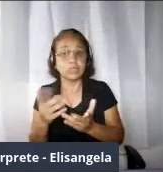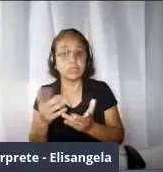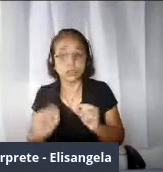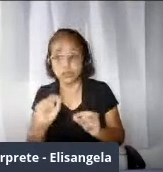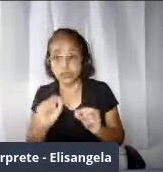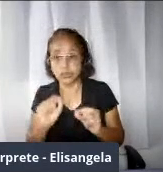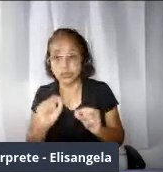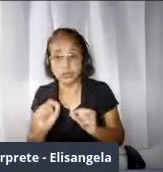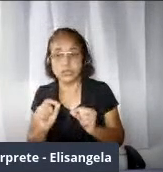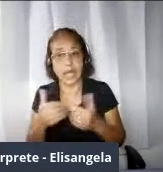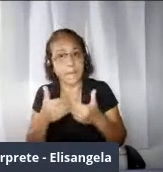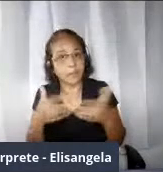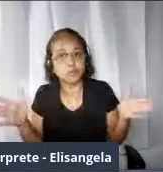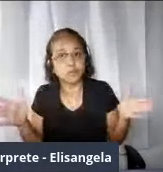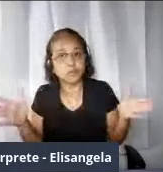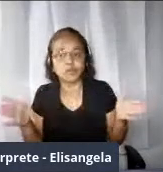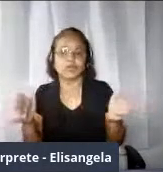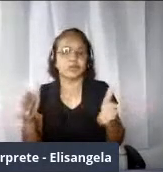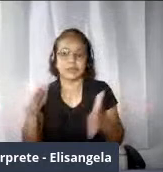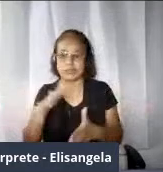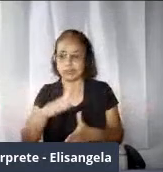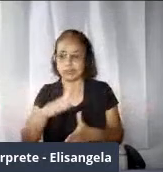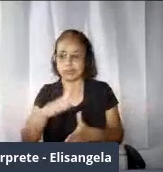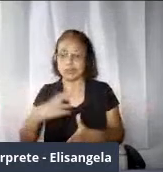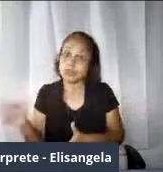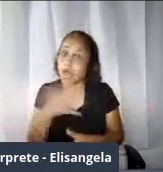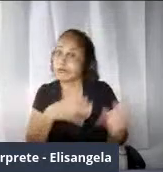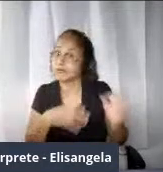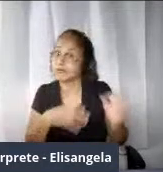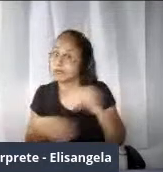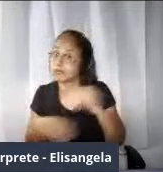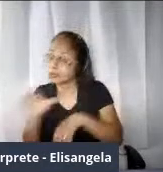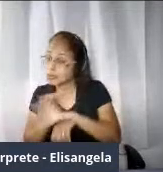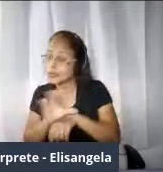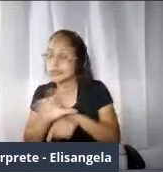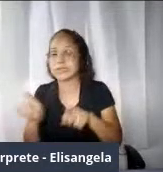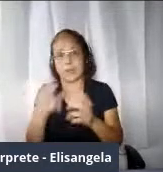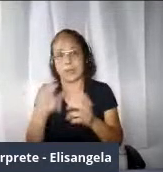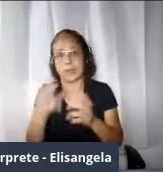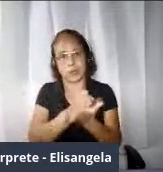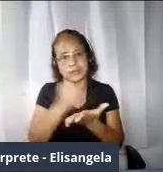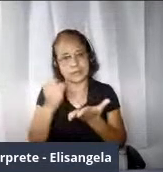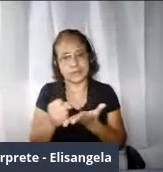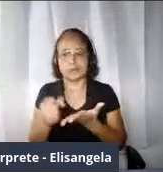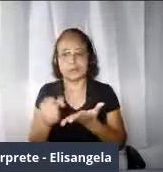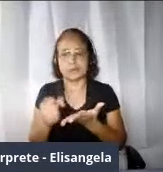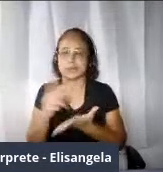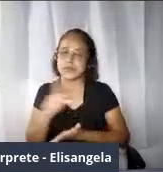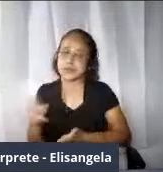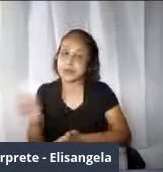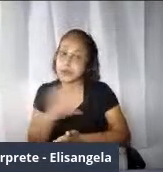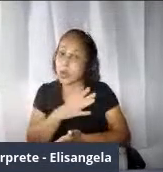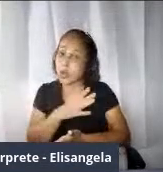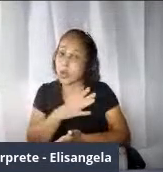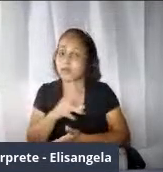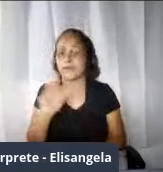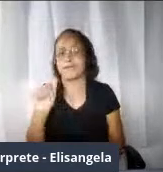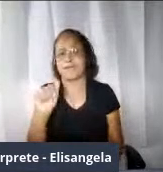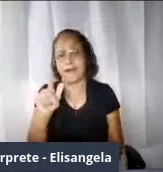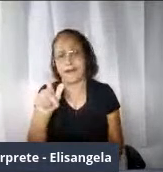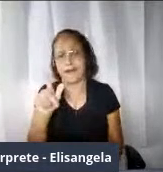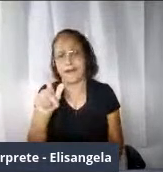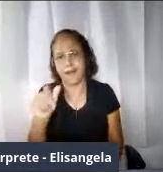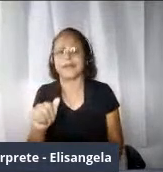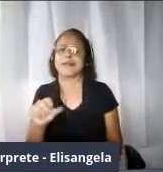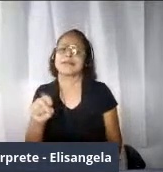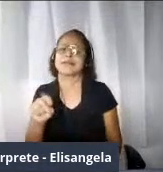abertura de novos campi e de novos cursos e de contratação de muitos professores e de vagas, abertura de vagas para estudantes.